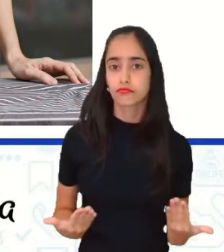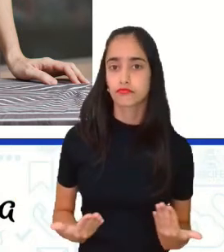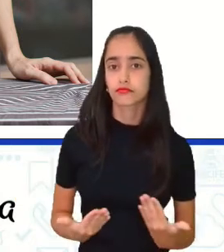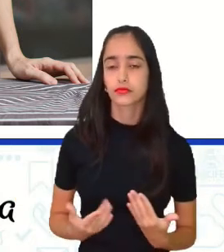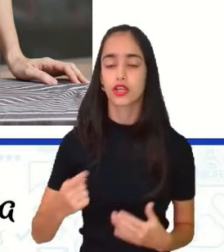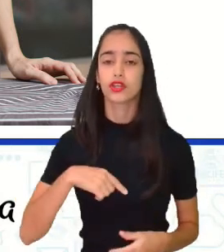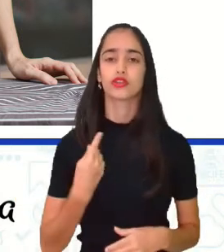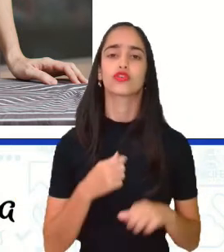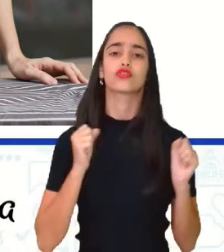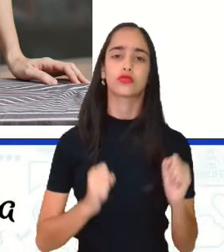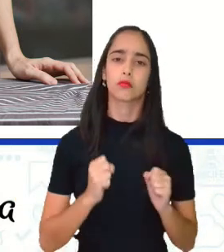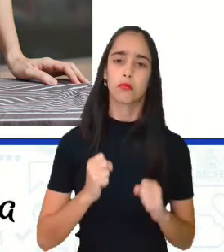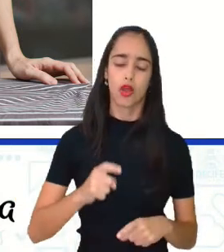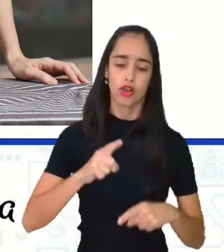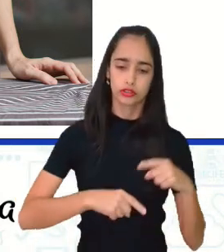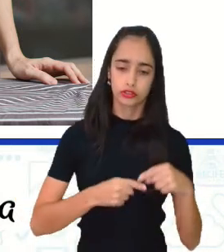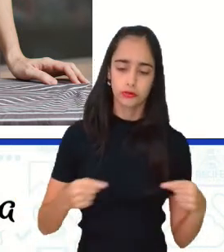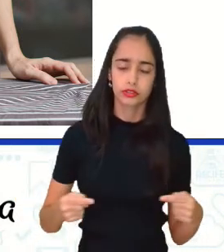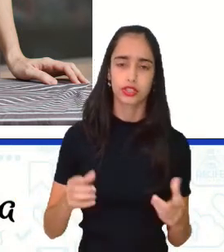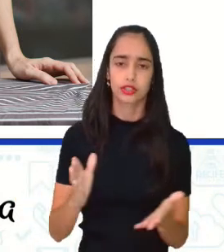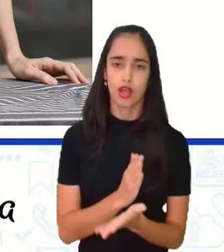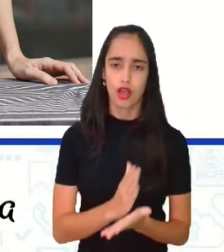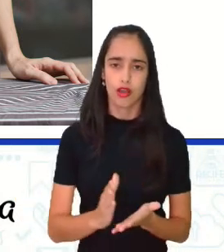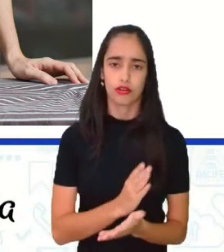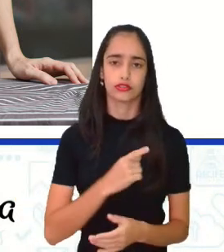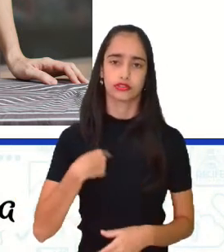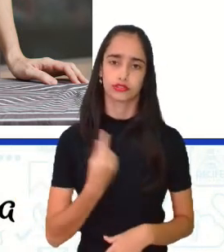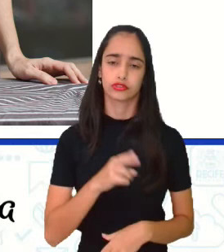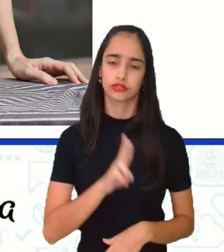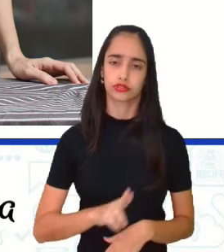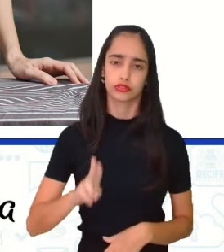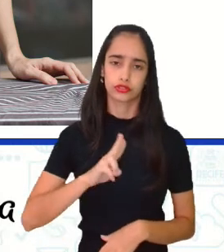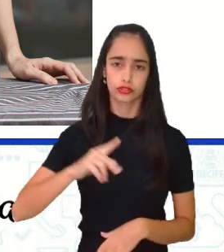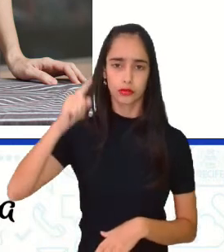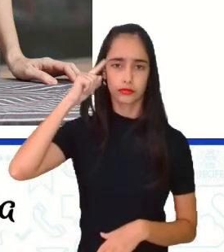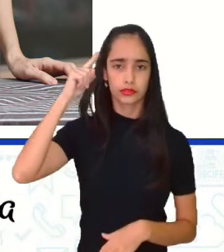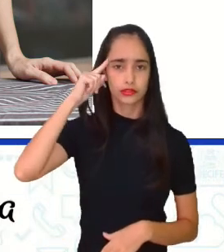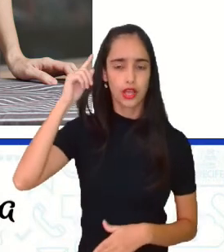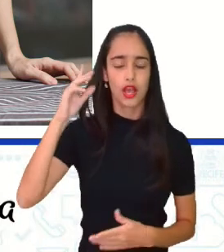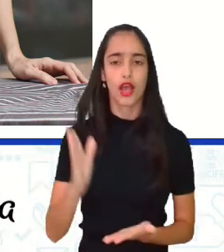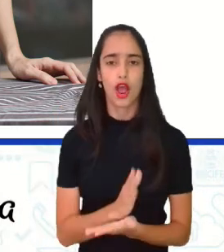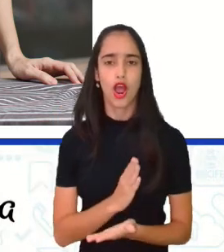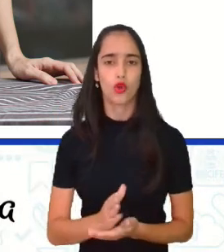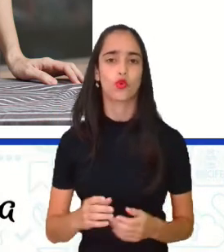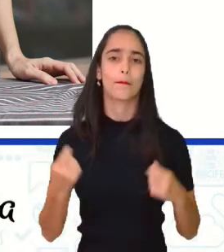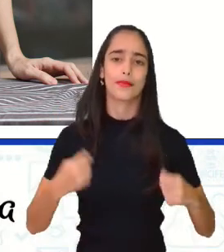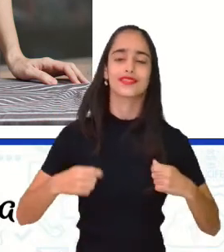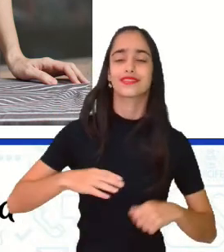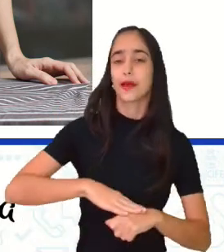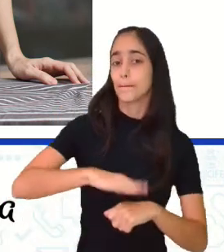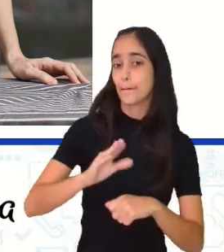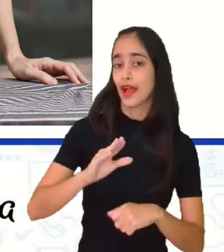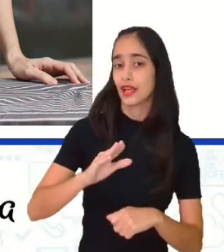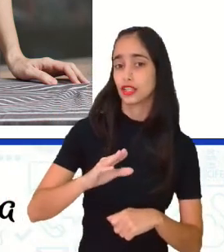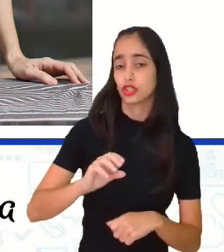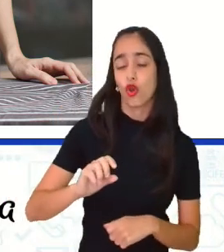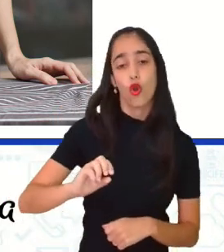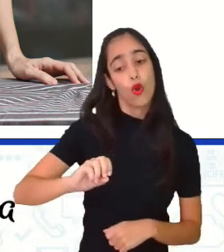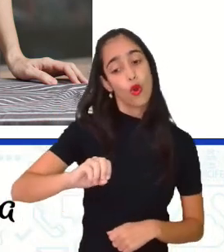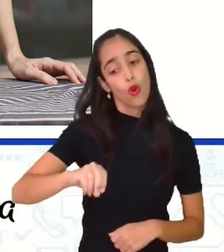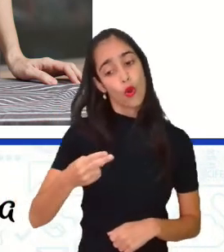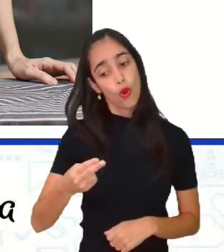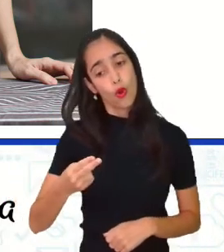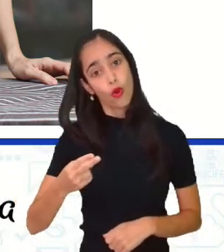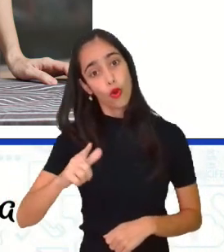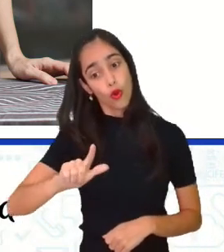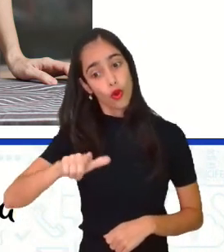alguns objetos eletrônicos que usamos no nosso cotidiano. Uns consomem mais, outros consomem menos, mas aí tem uma coisinha